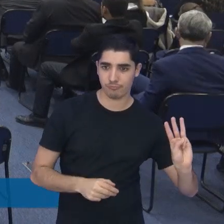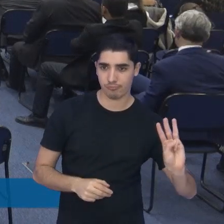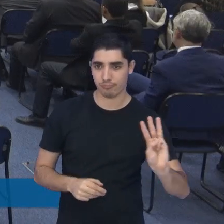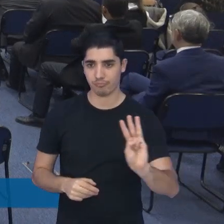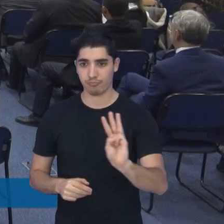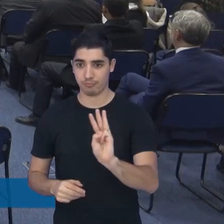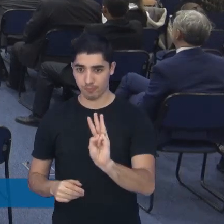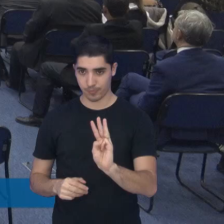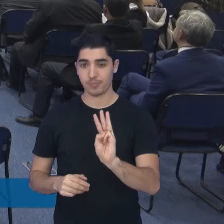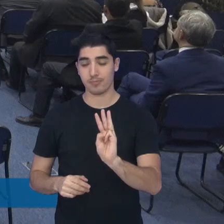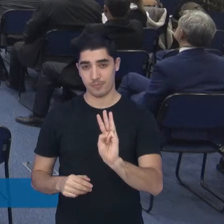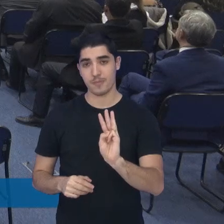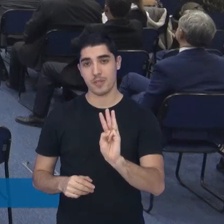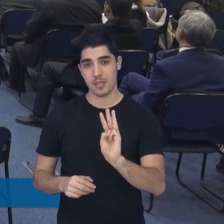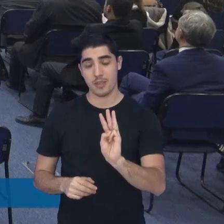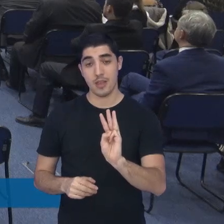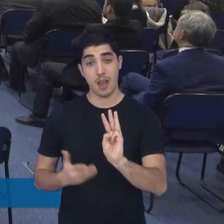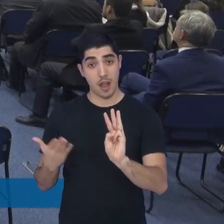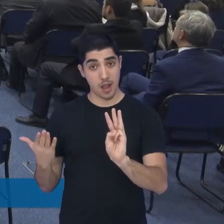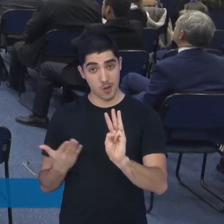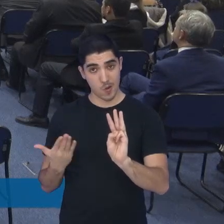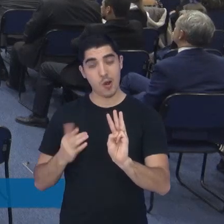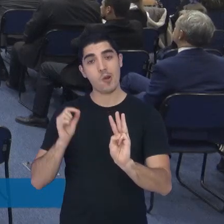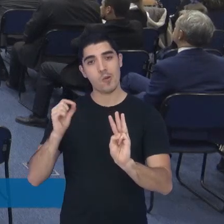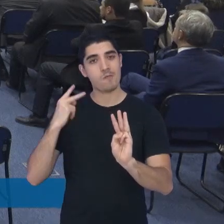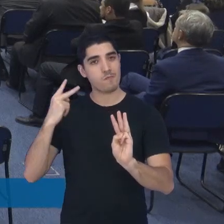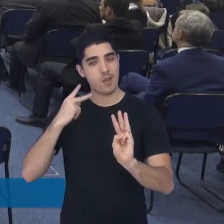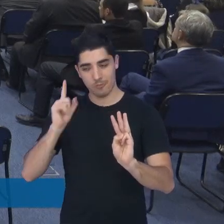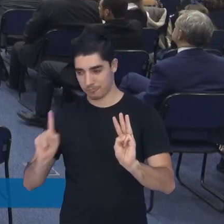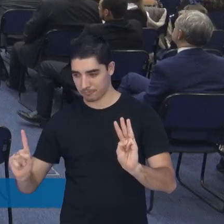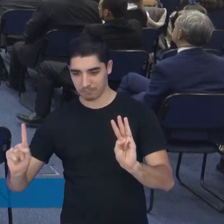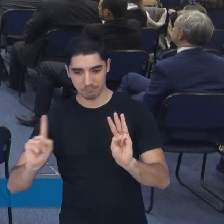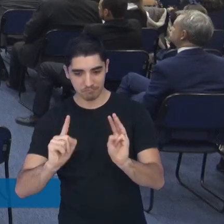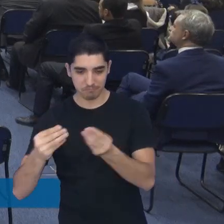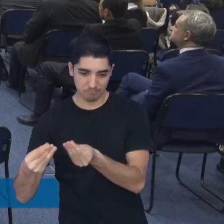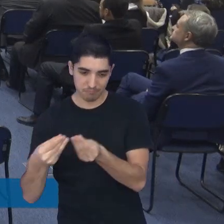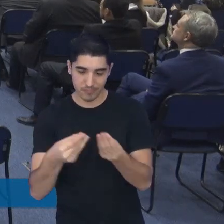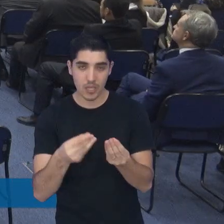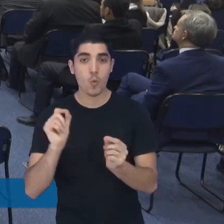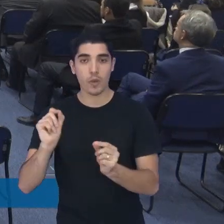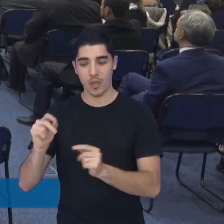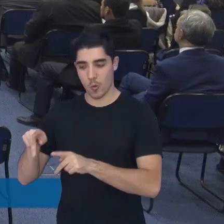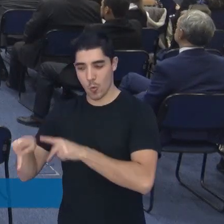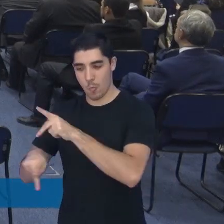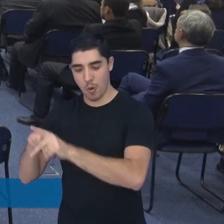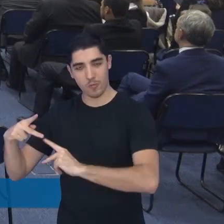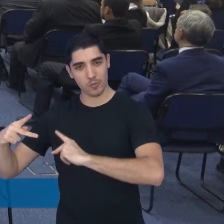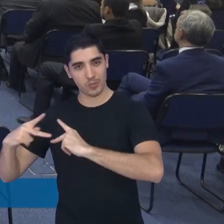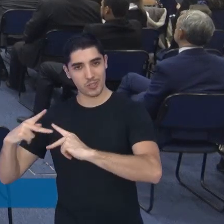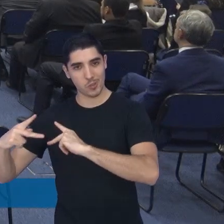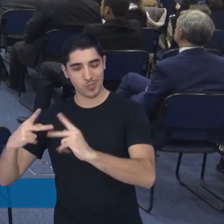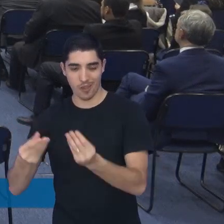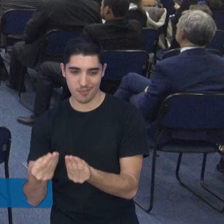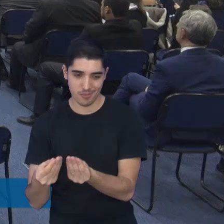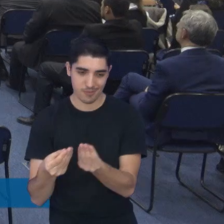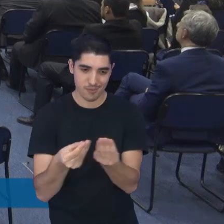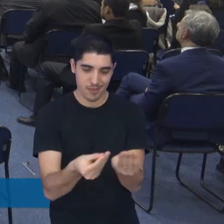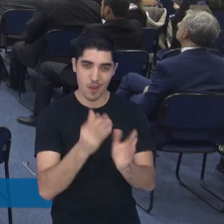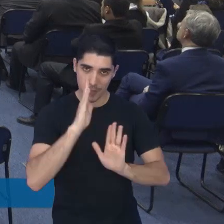mesa diretora para receber de forma justa e oportuna a homenagem do povo de São José dos